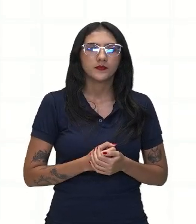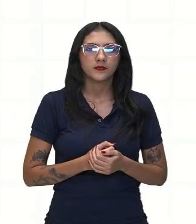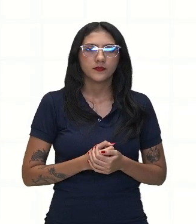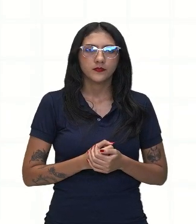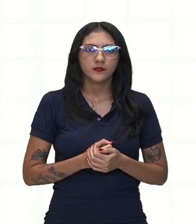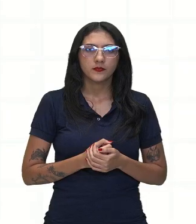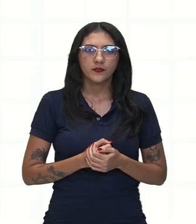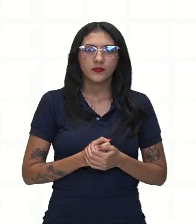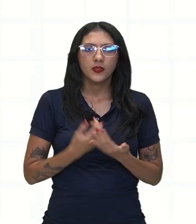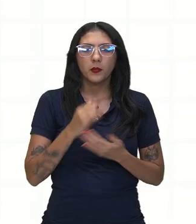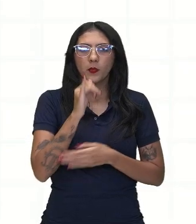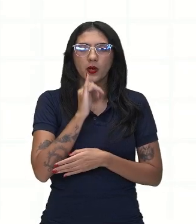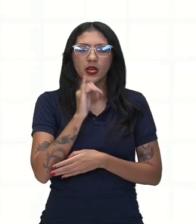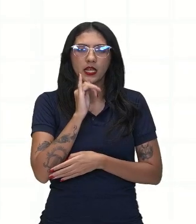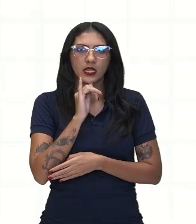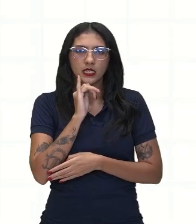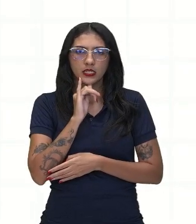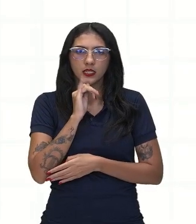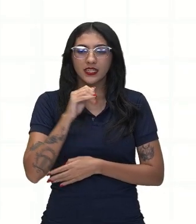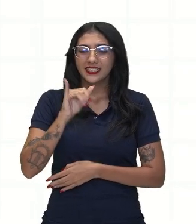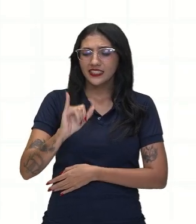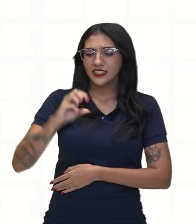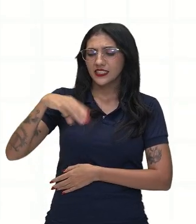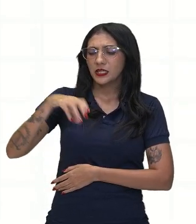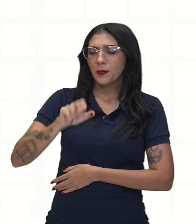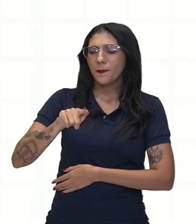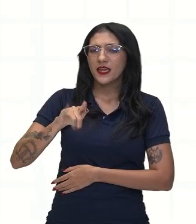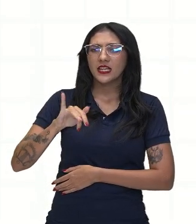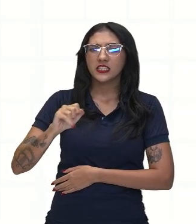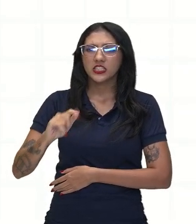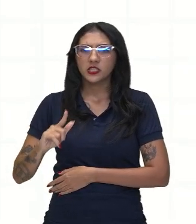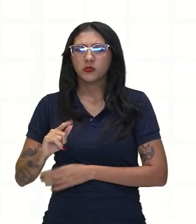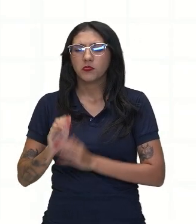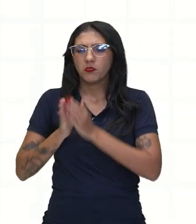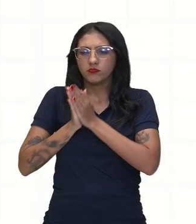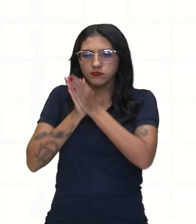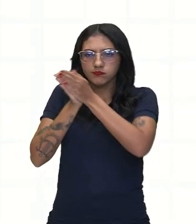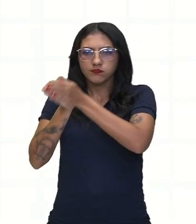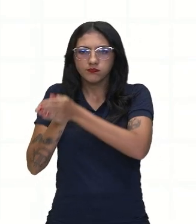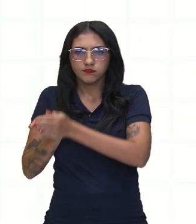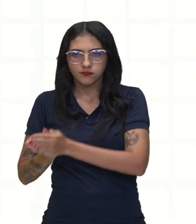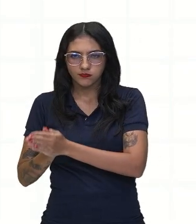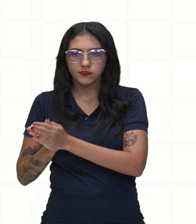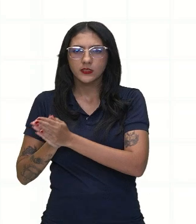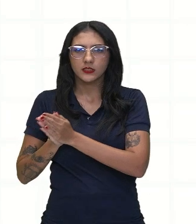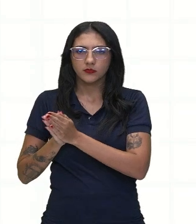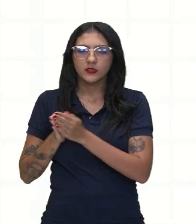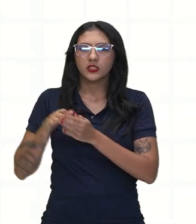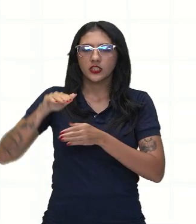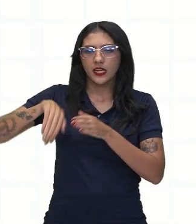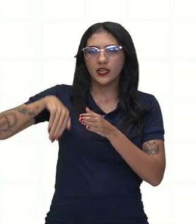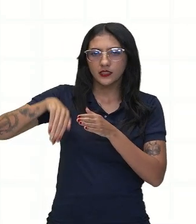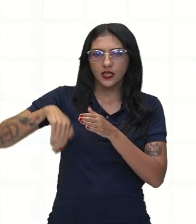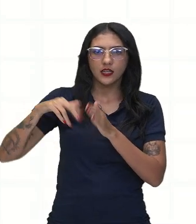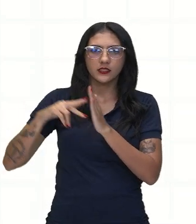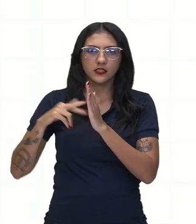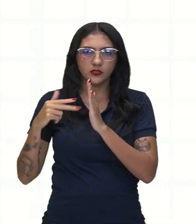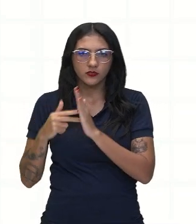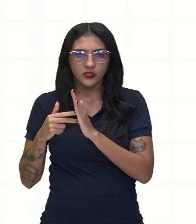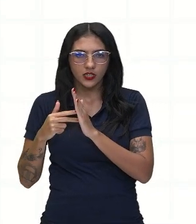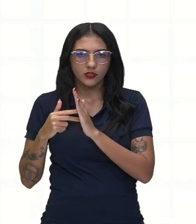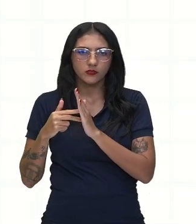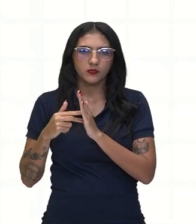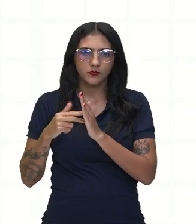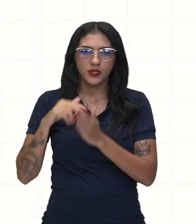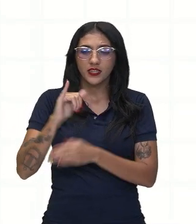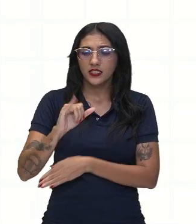ela imergiu com I, né? E depois emergiu, veio à tona. Então, eu mergulhei primeiro para